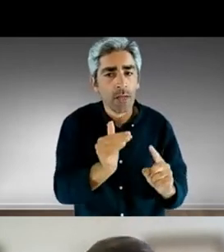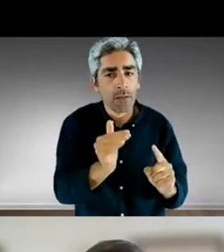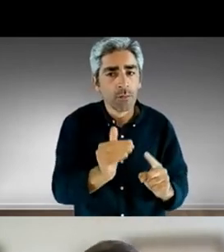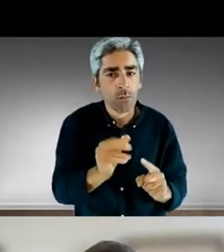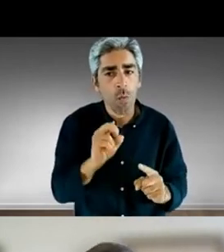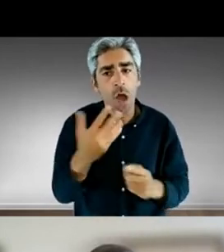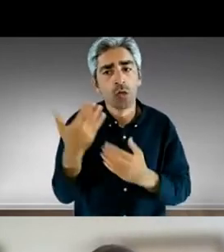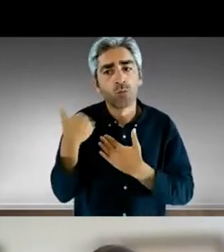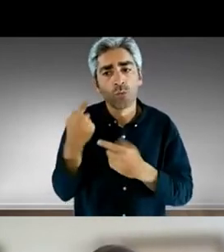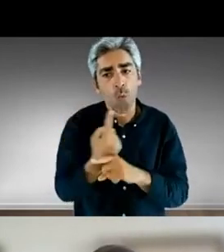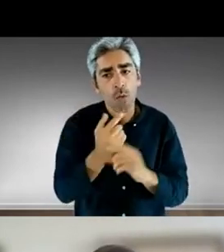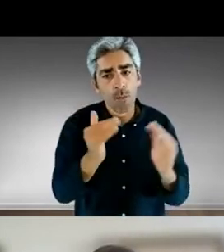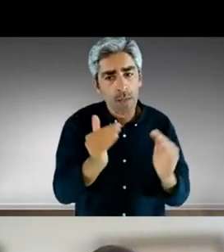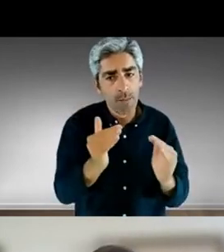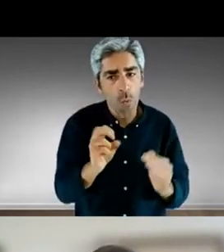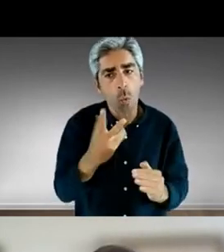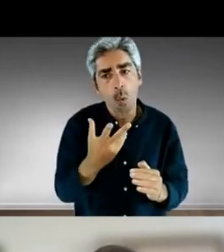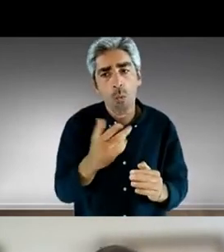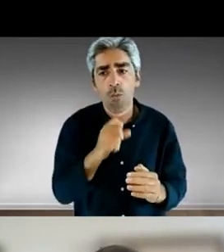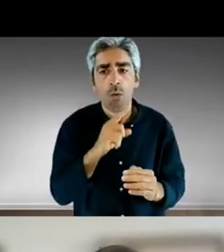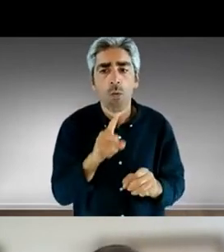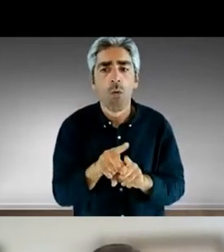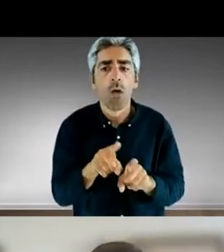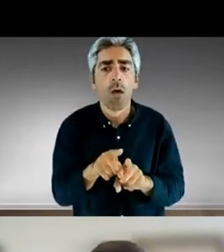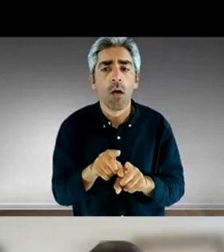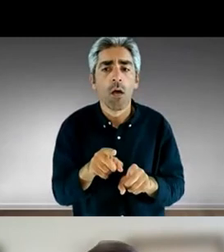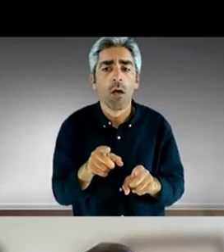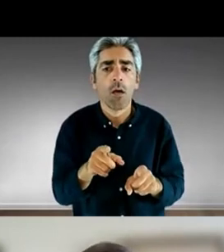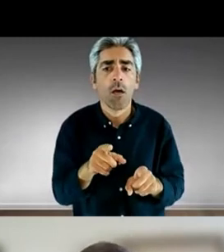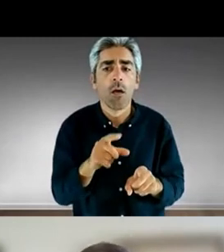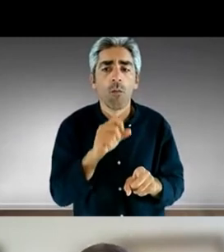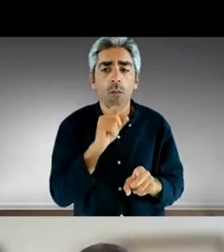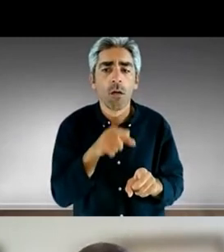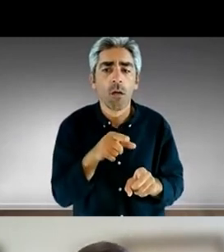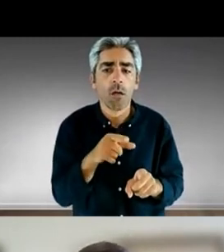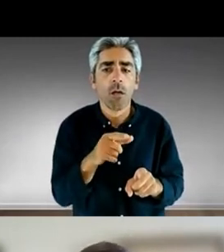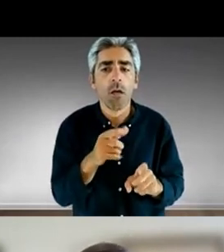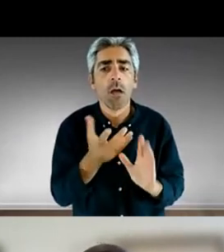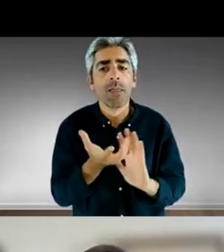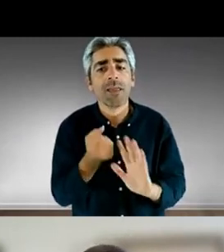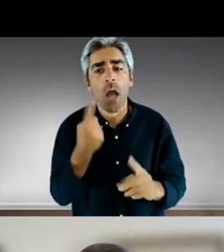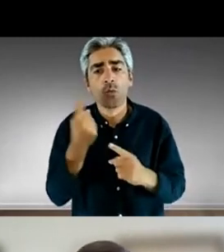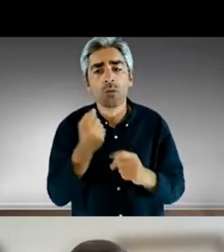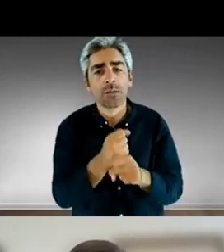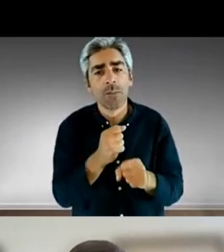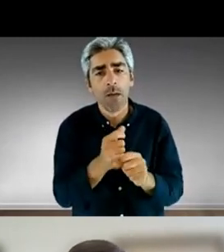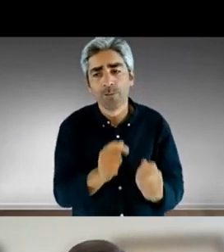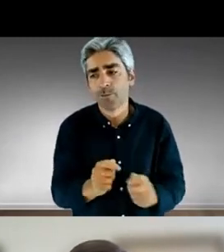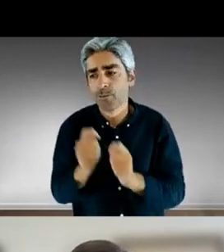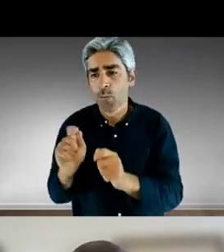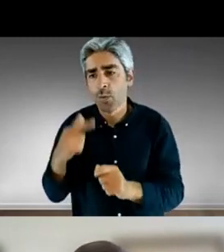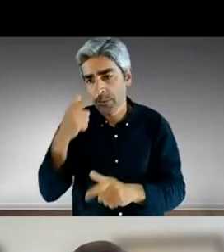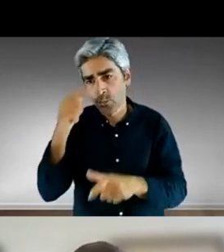a responsabilidades, ou pura e simplesmente poderá ser, poder-se-lhe retirar algumas tarefas e passar a outras